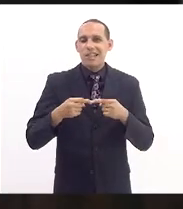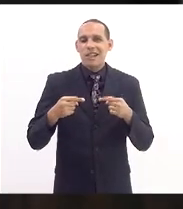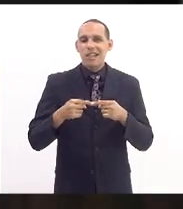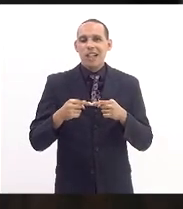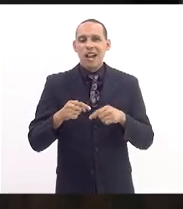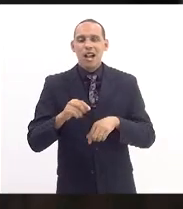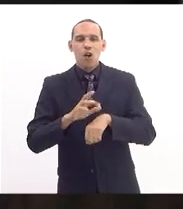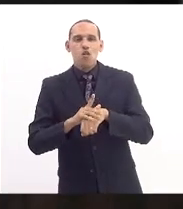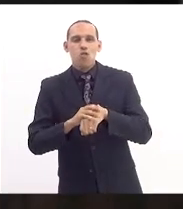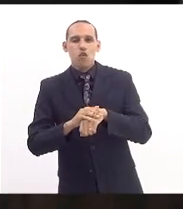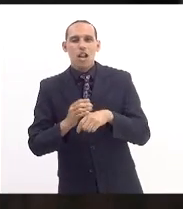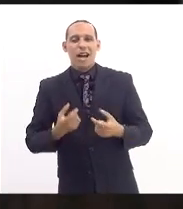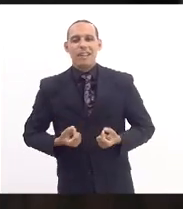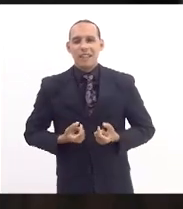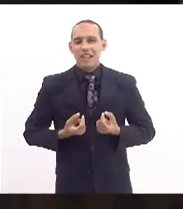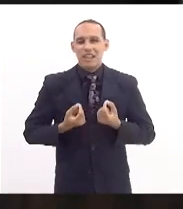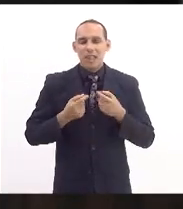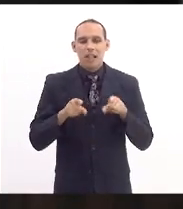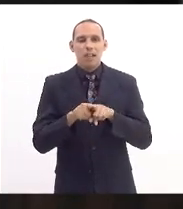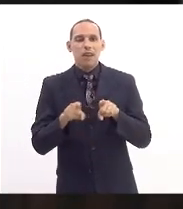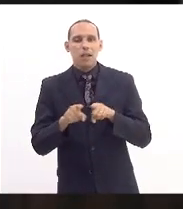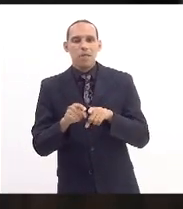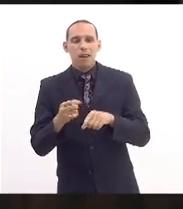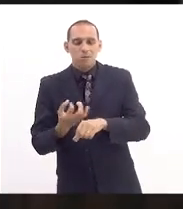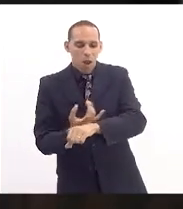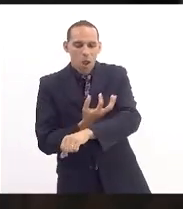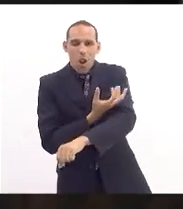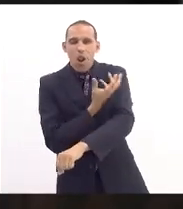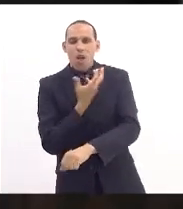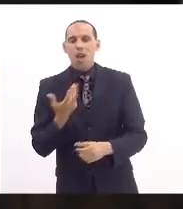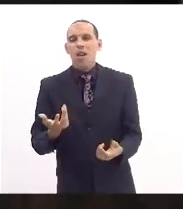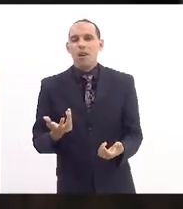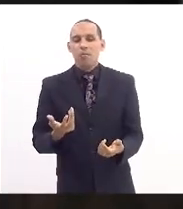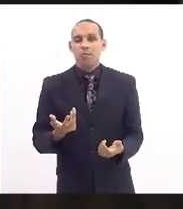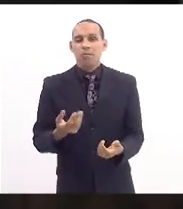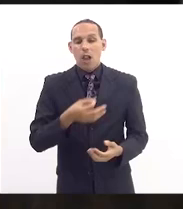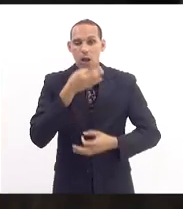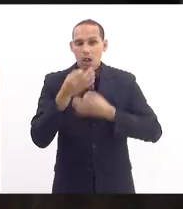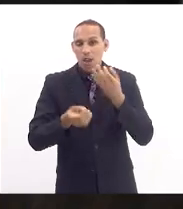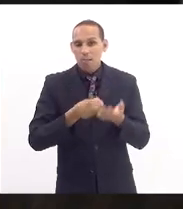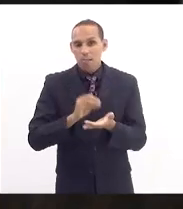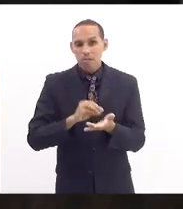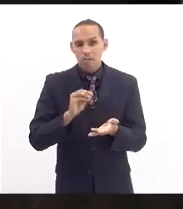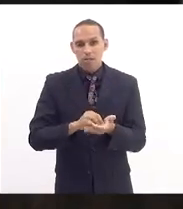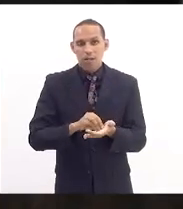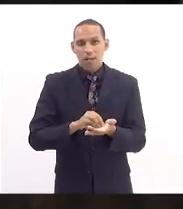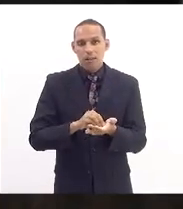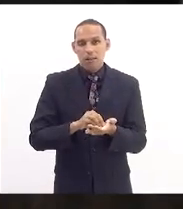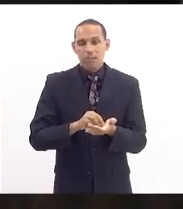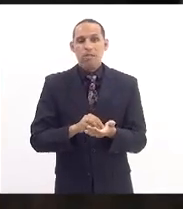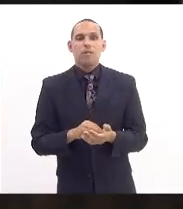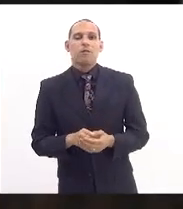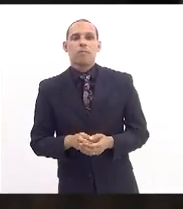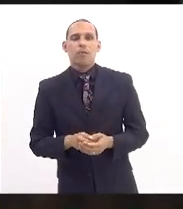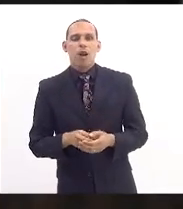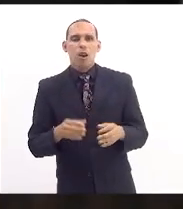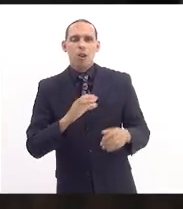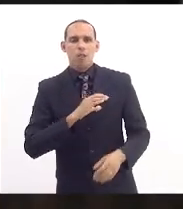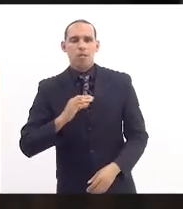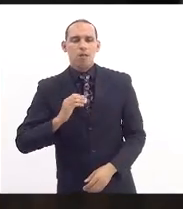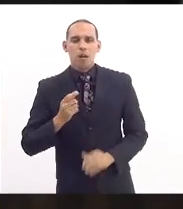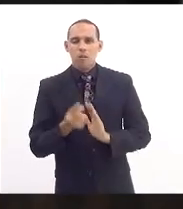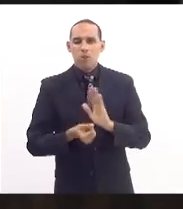de câncer e aos tratamento de queimaduras pendendo de pareceres das comissões de condição justiça e saúde orçamento